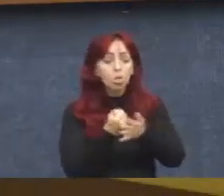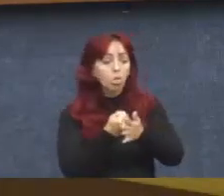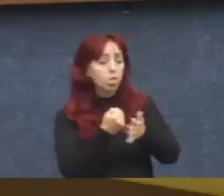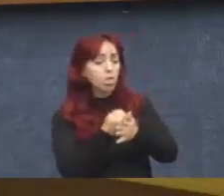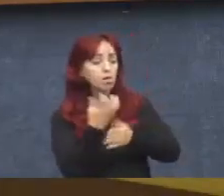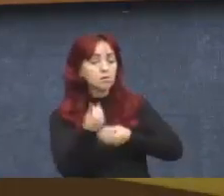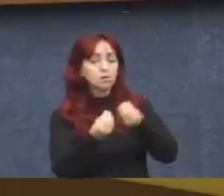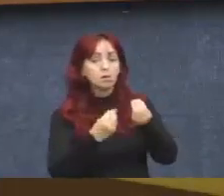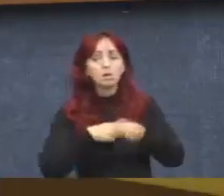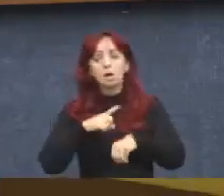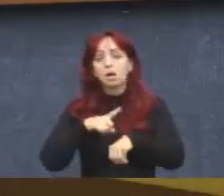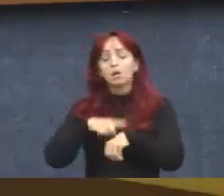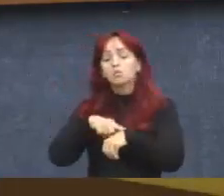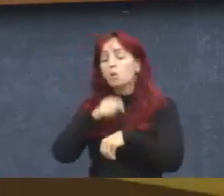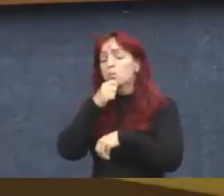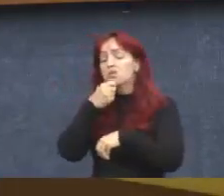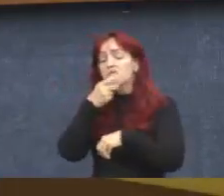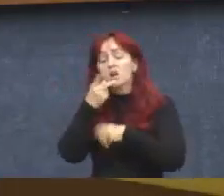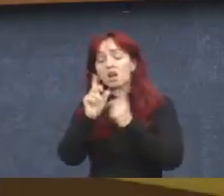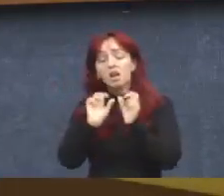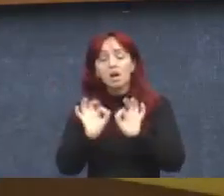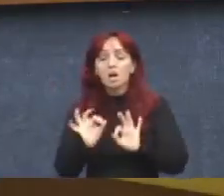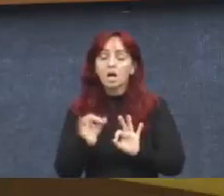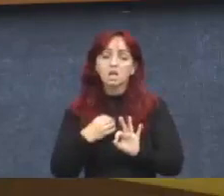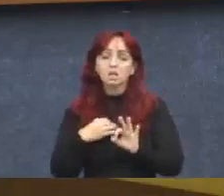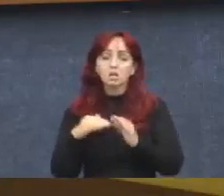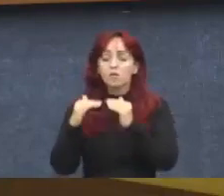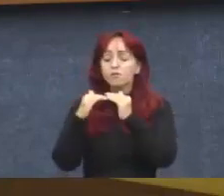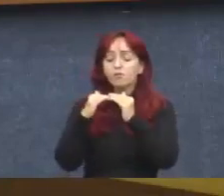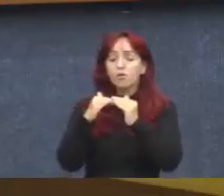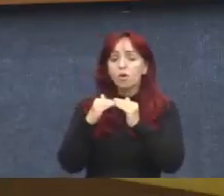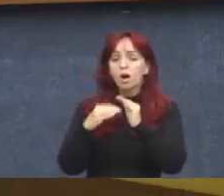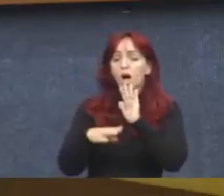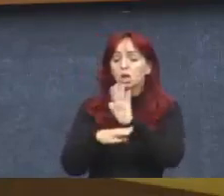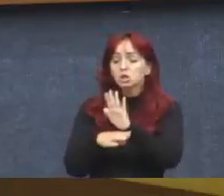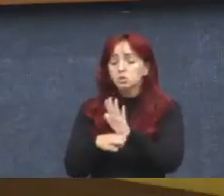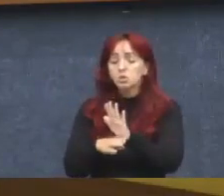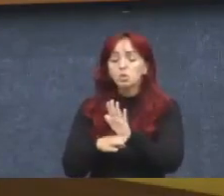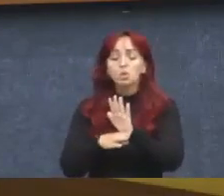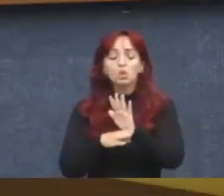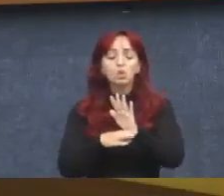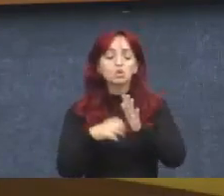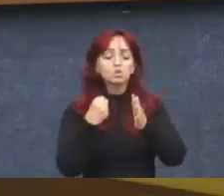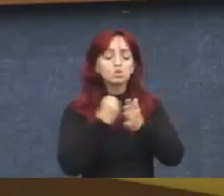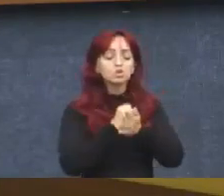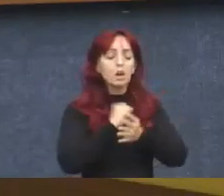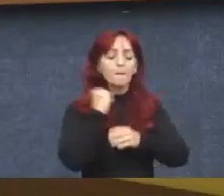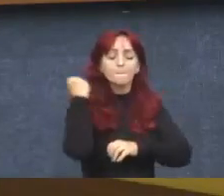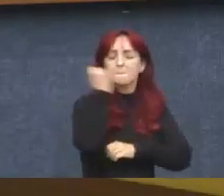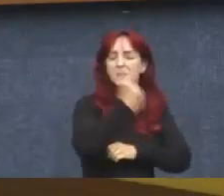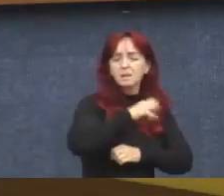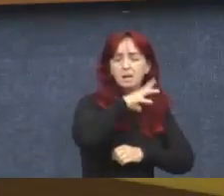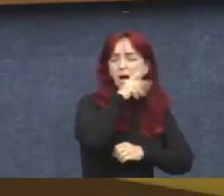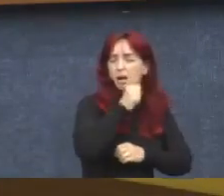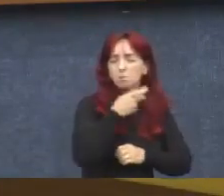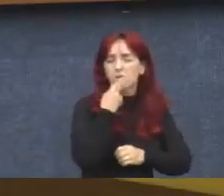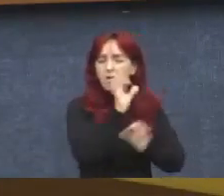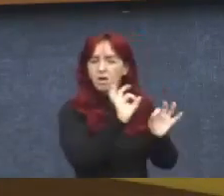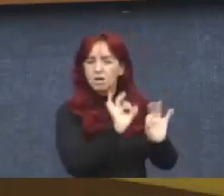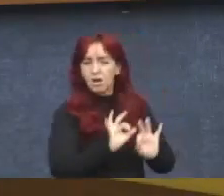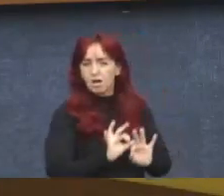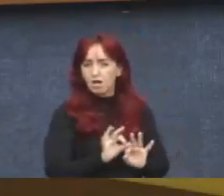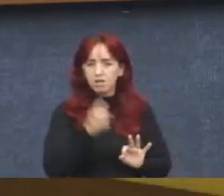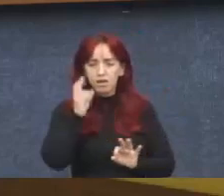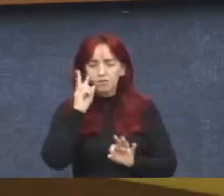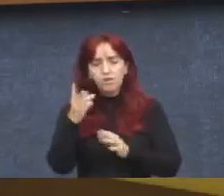nenhum momento, eu falei que eu sou a favor de maltratar, de matar qualquer tipo de animal. Vejam qualquer